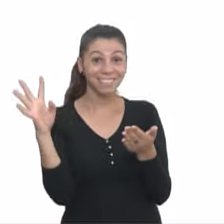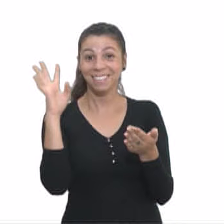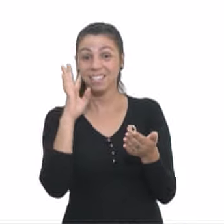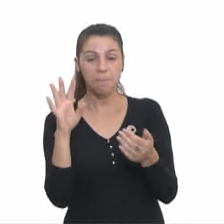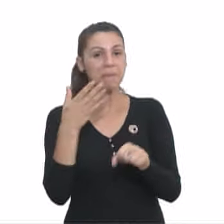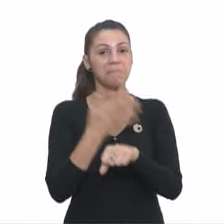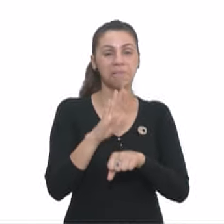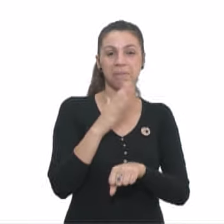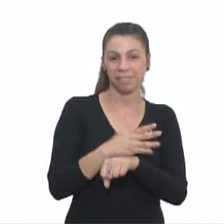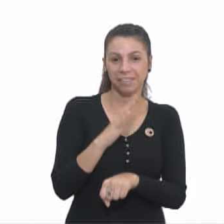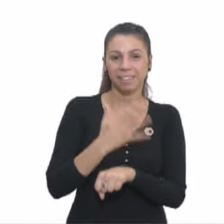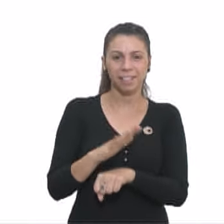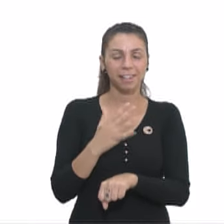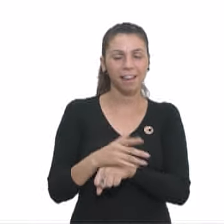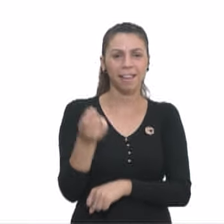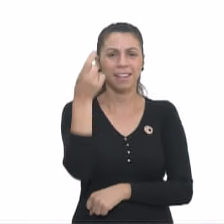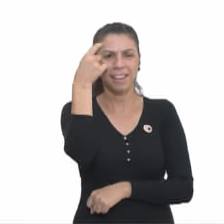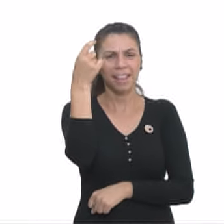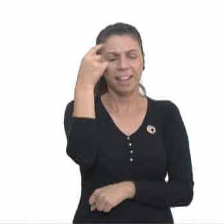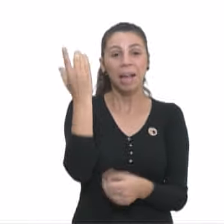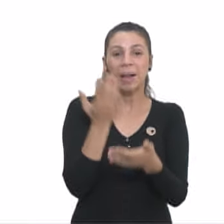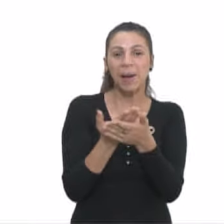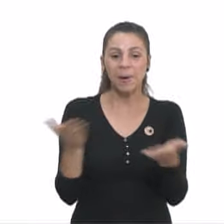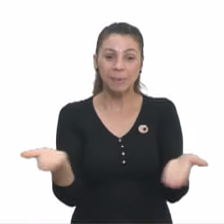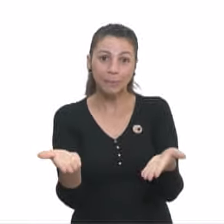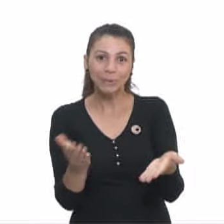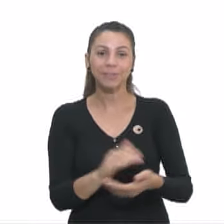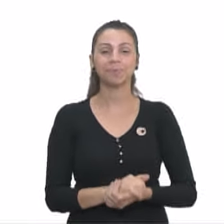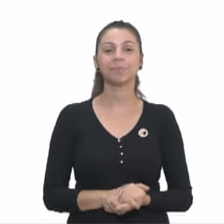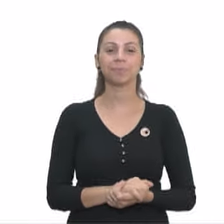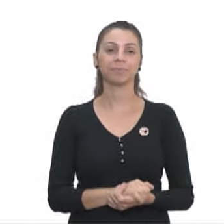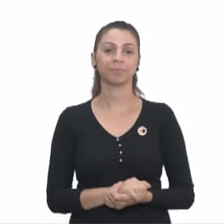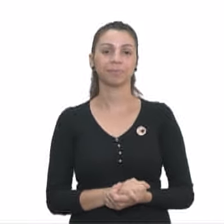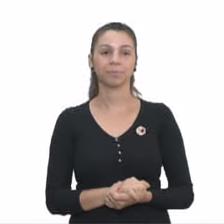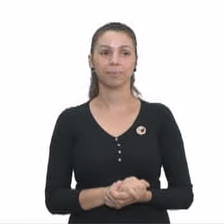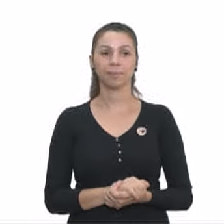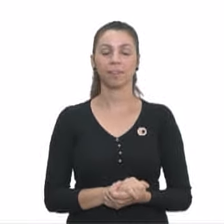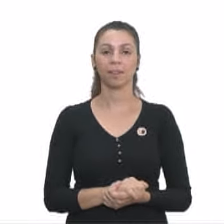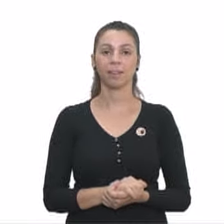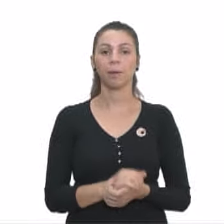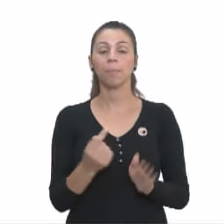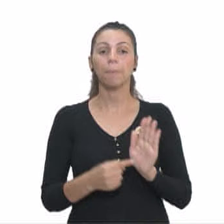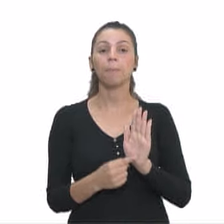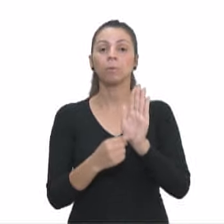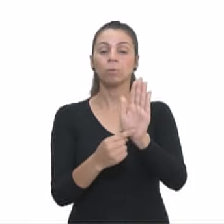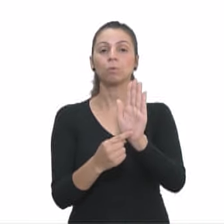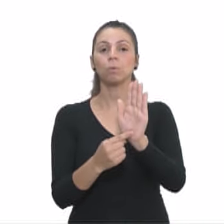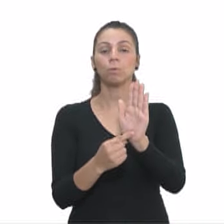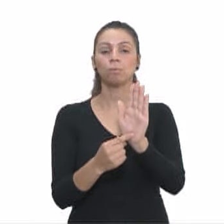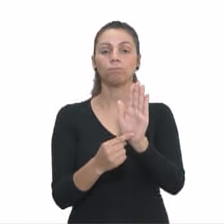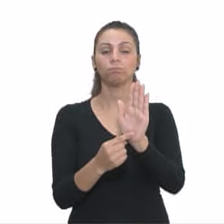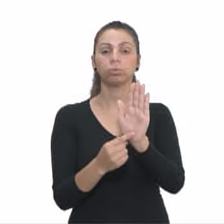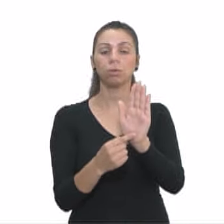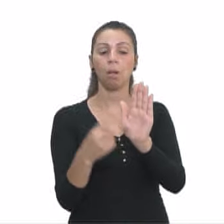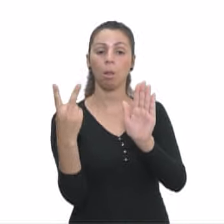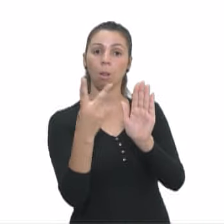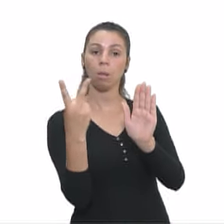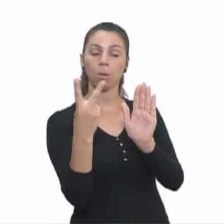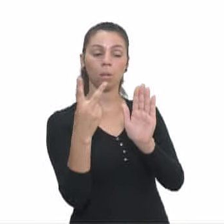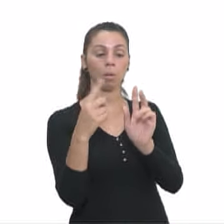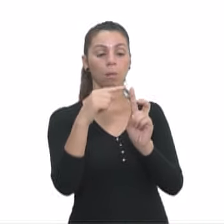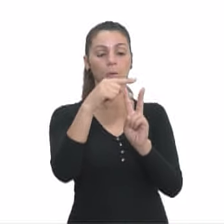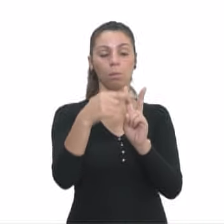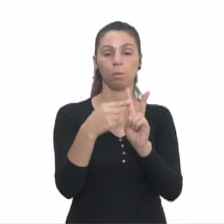poder treinar um pouquinho essas ideias da aula de hoje. Theo mostrou a seguinte cartela para dois amigos. Da cartela,